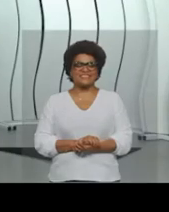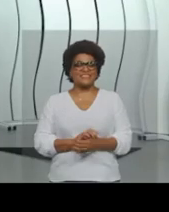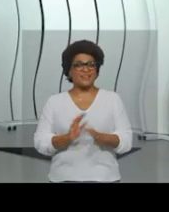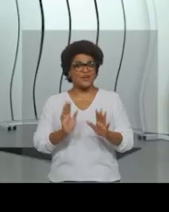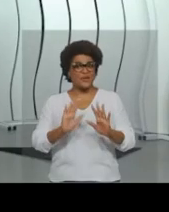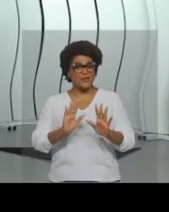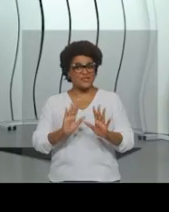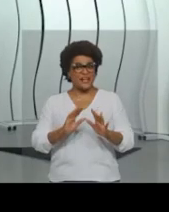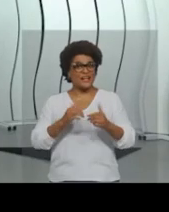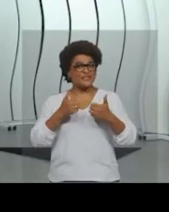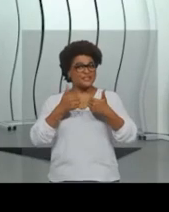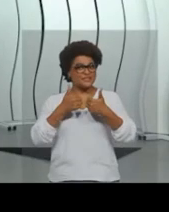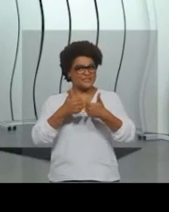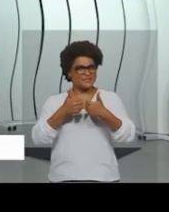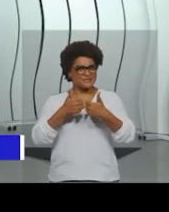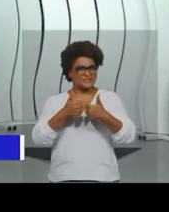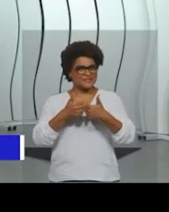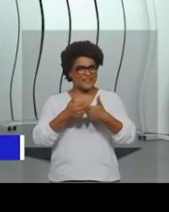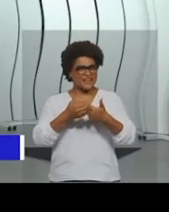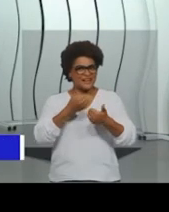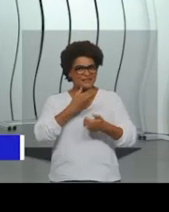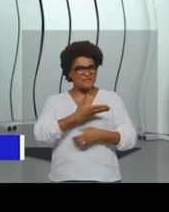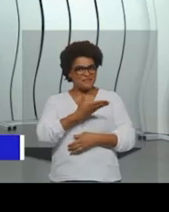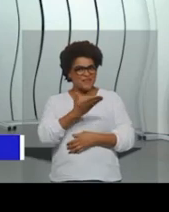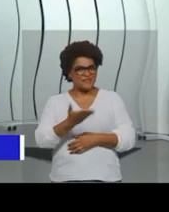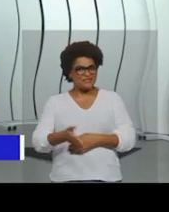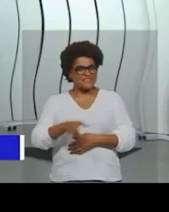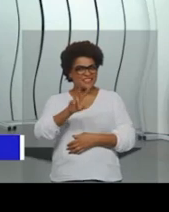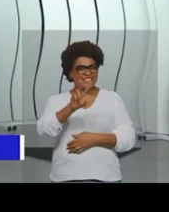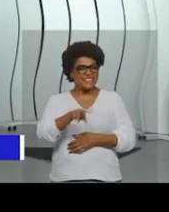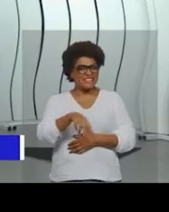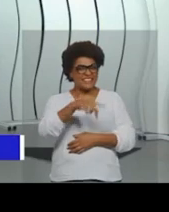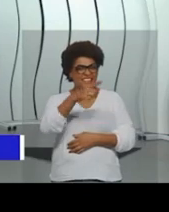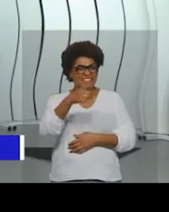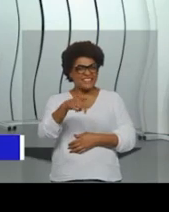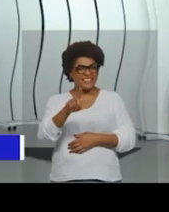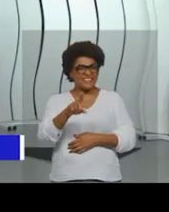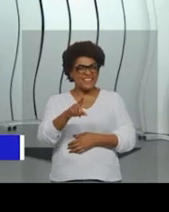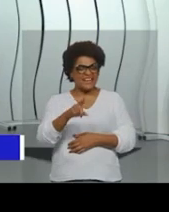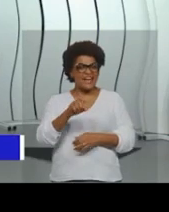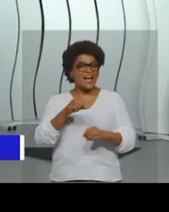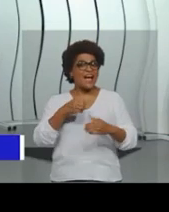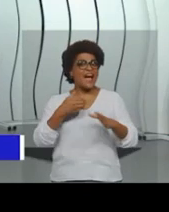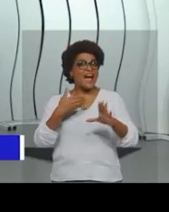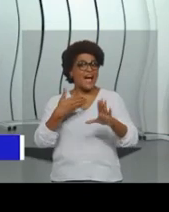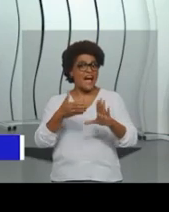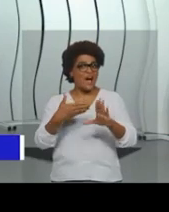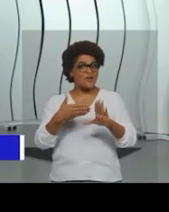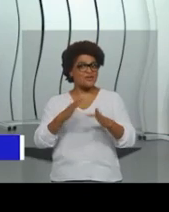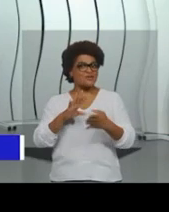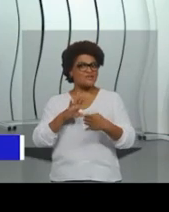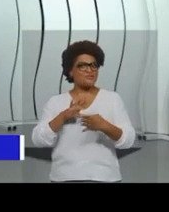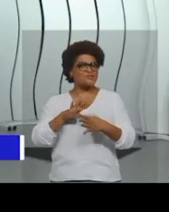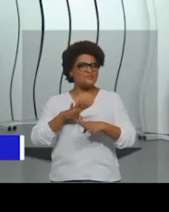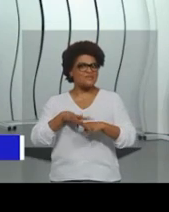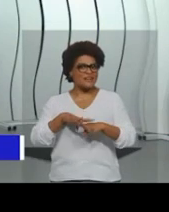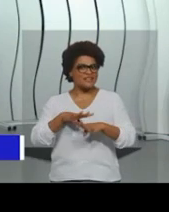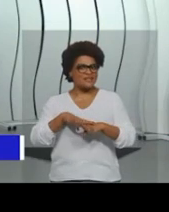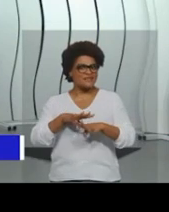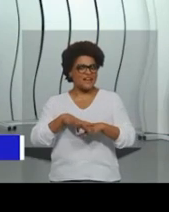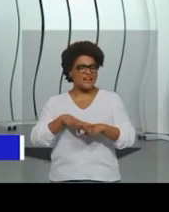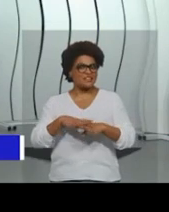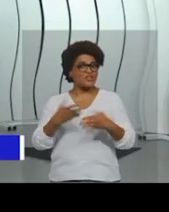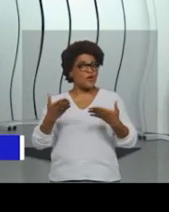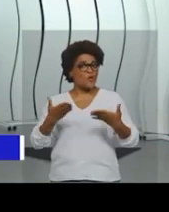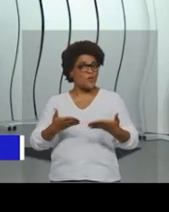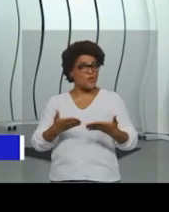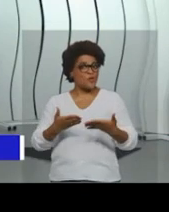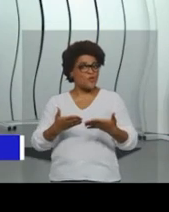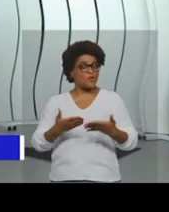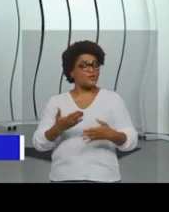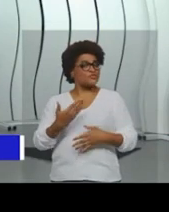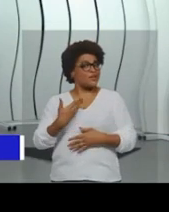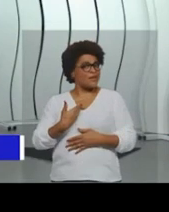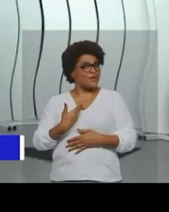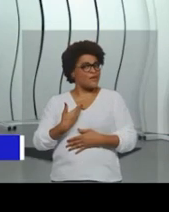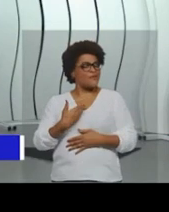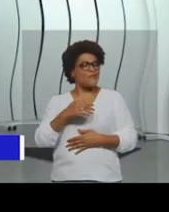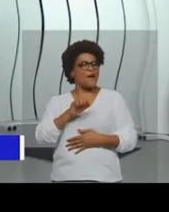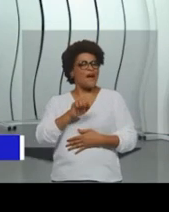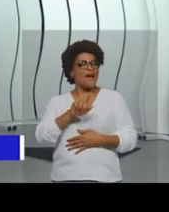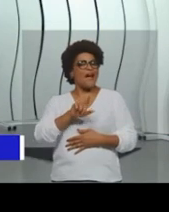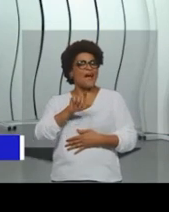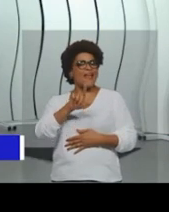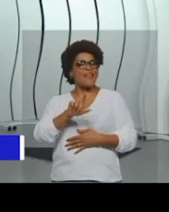Olá, tudo bem? Seja bem-vinda, seja bem-vindo a uma aula de matemática. Quem está aqui com você sou eu, Alex